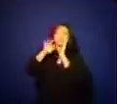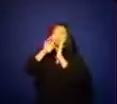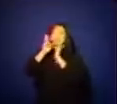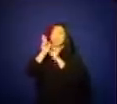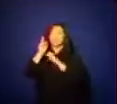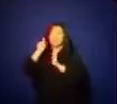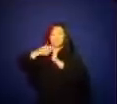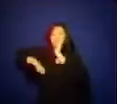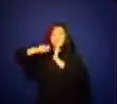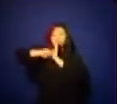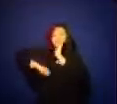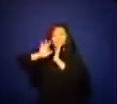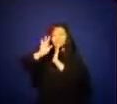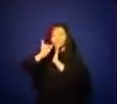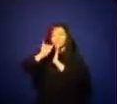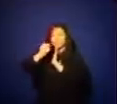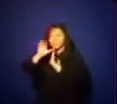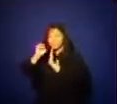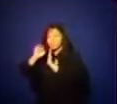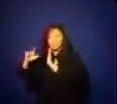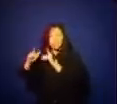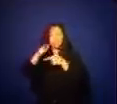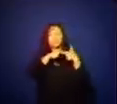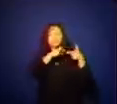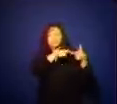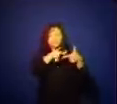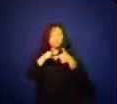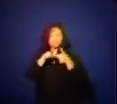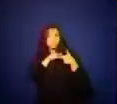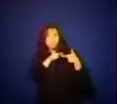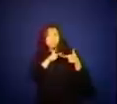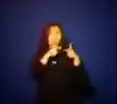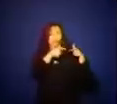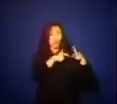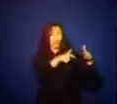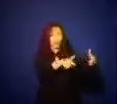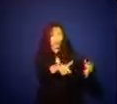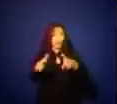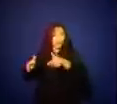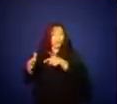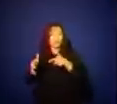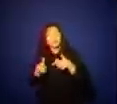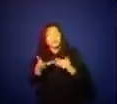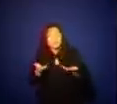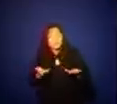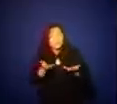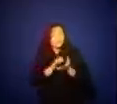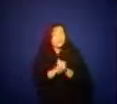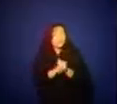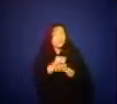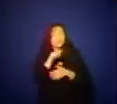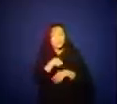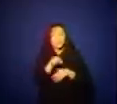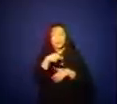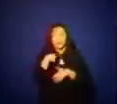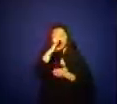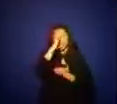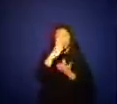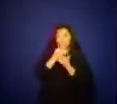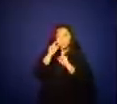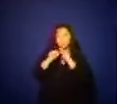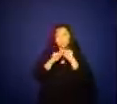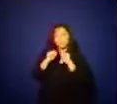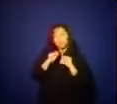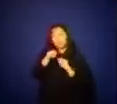vê em vários lugares o que aconteceu o deslocamento das demandas e vários lugares então é estratégia também que hoje quem tinha